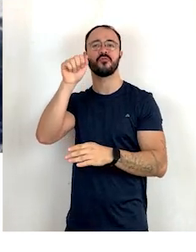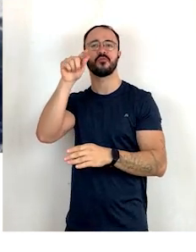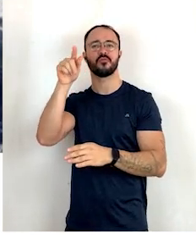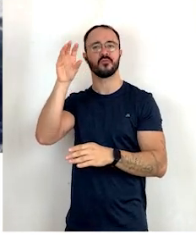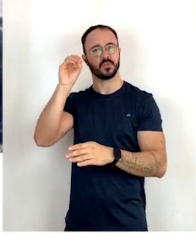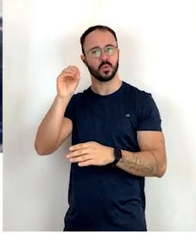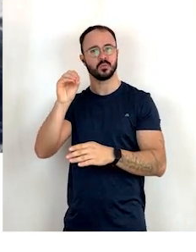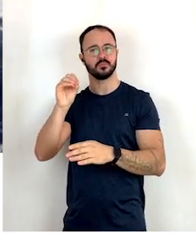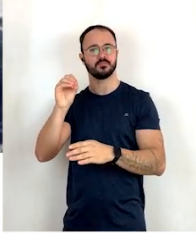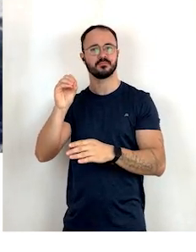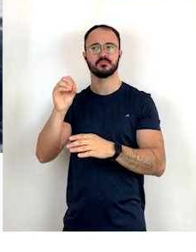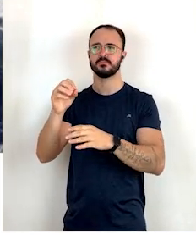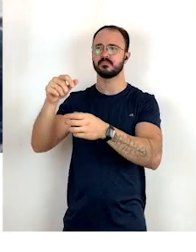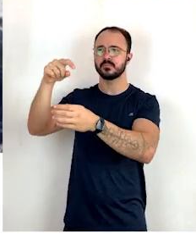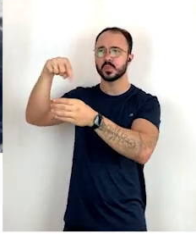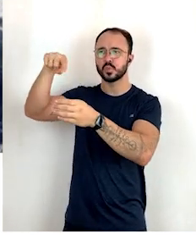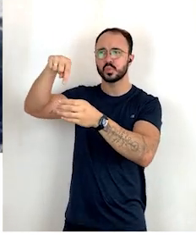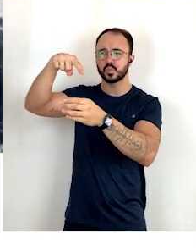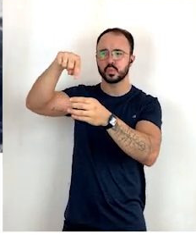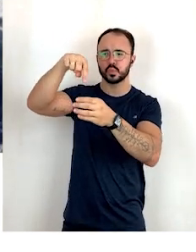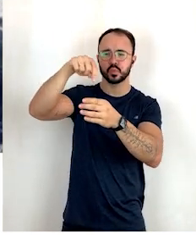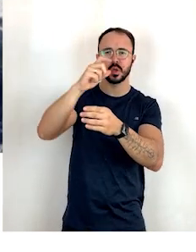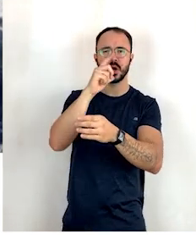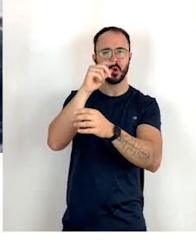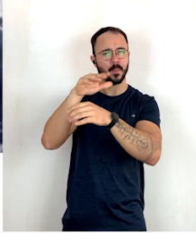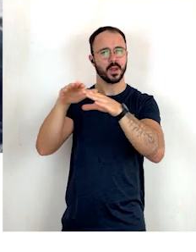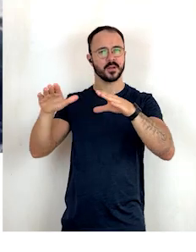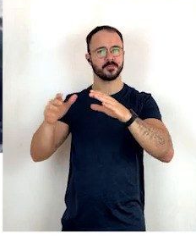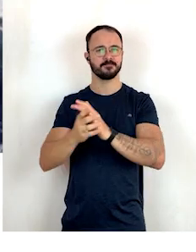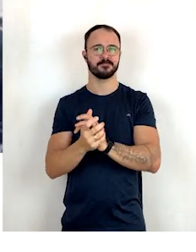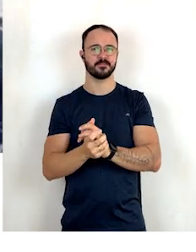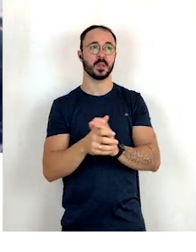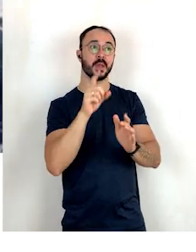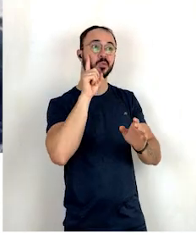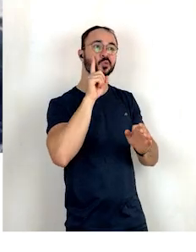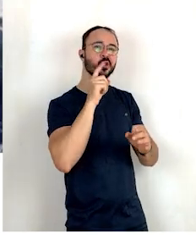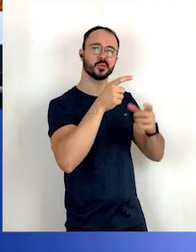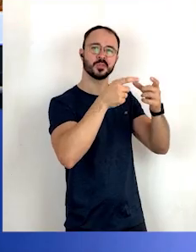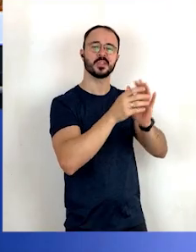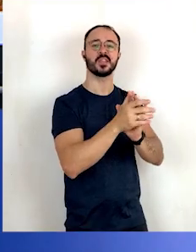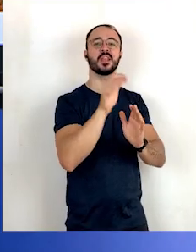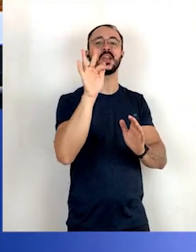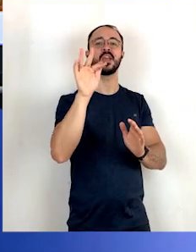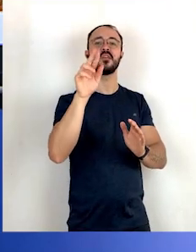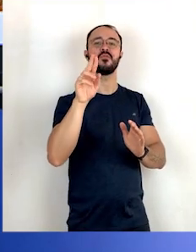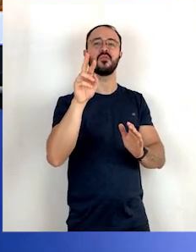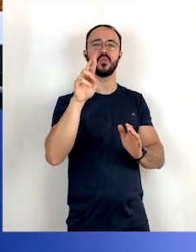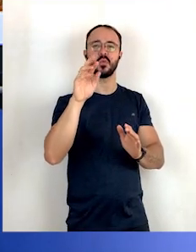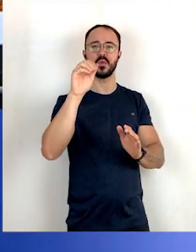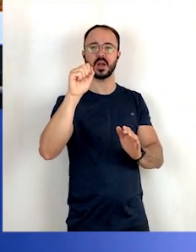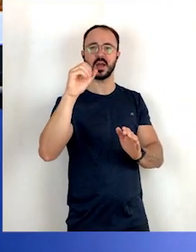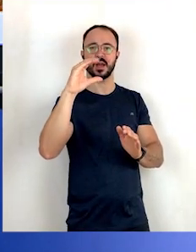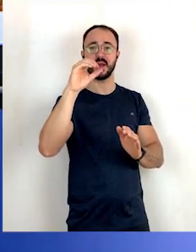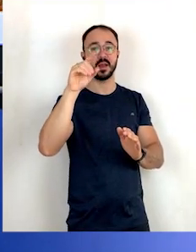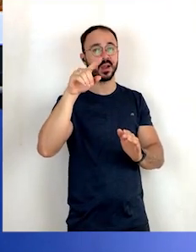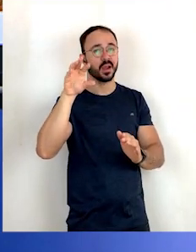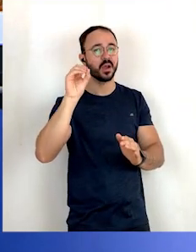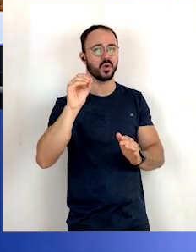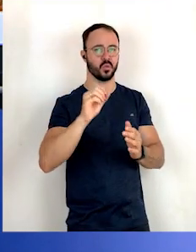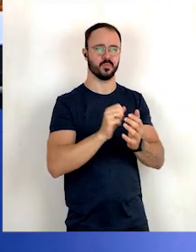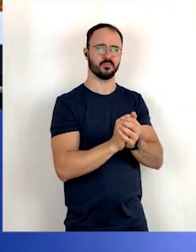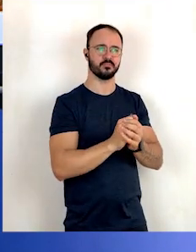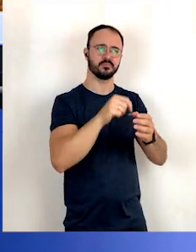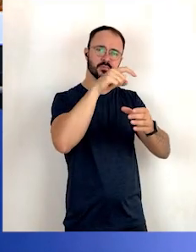Mar do Caribe, na costa leste dos Estados Unidos, ele é classificado como furacão. Uma outra ocorrência de alterações climáticas são